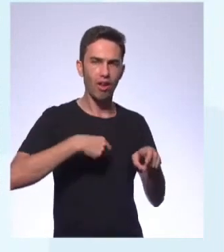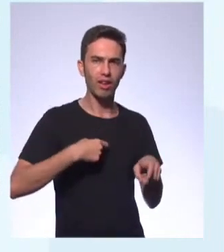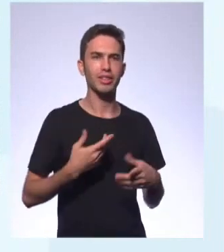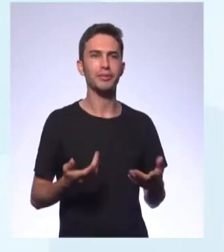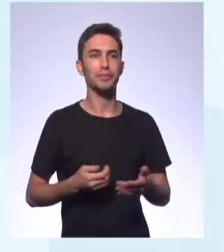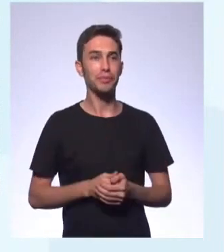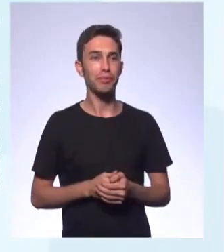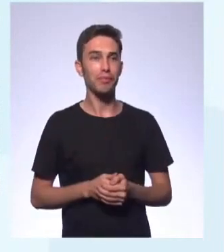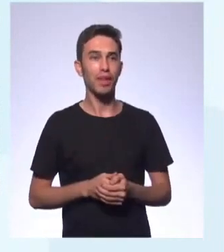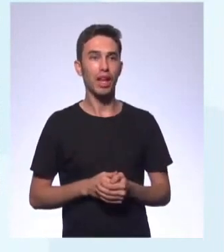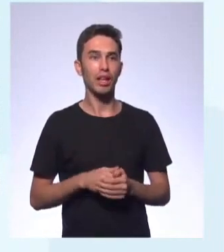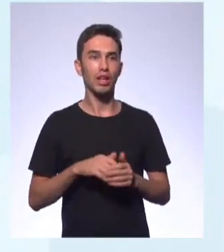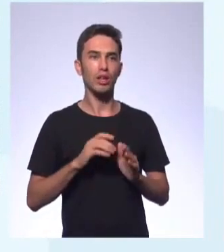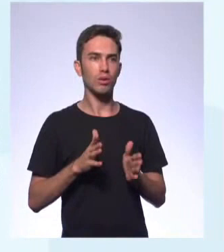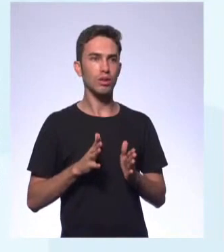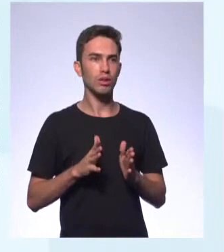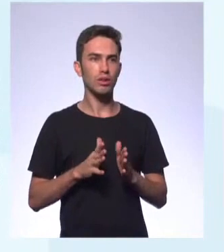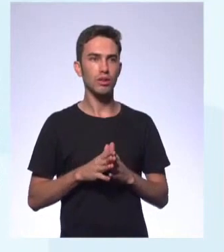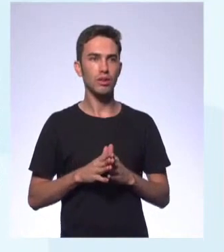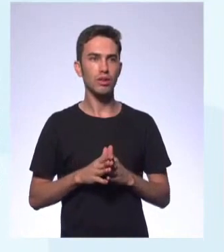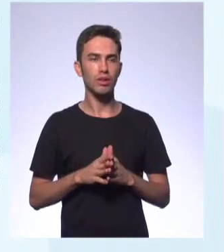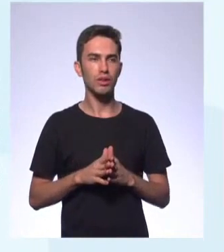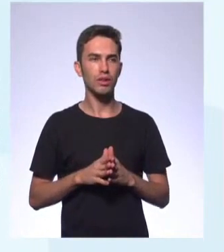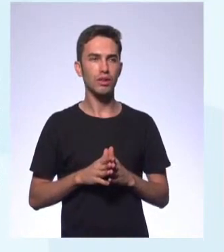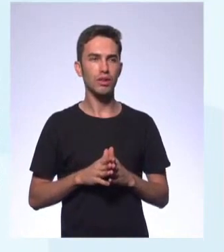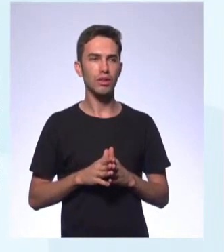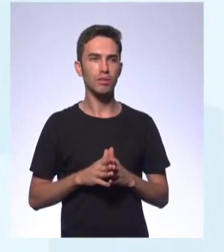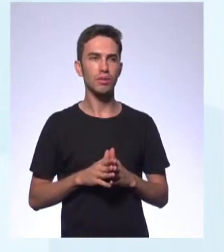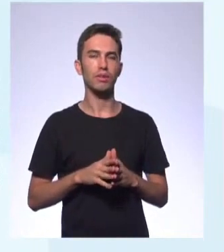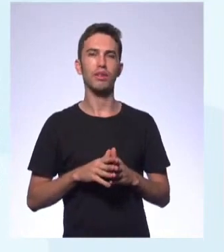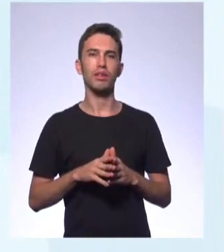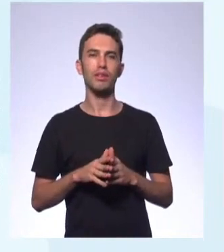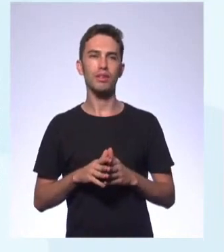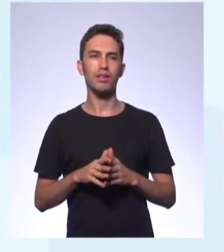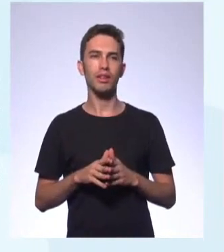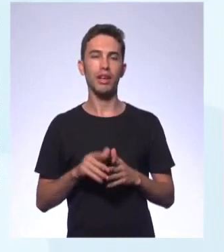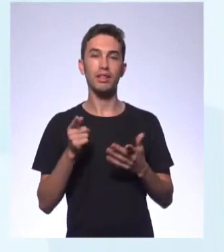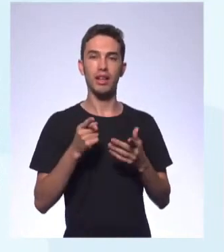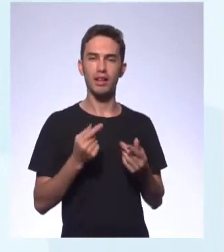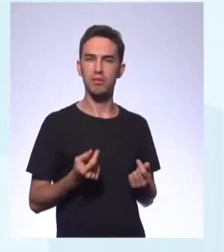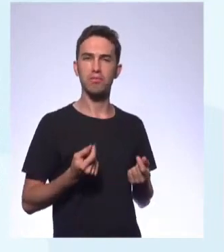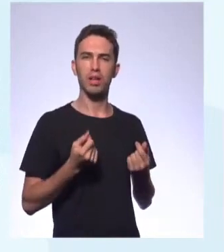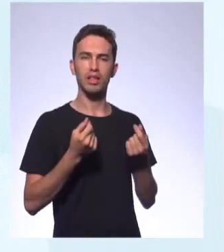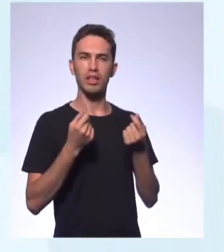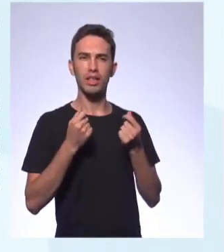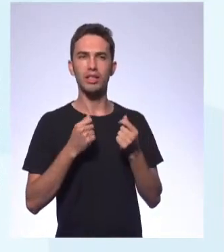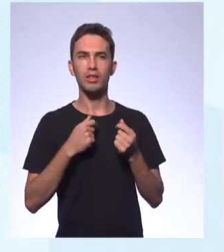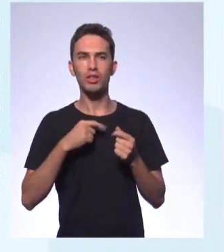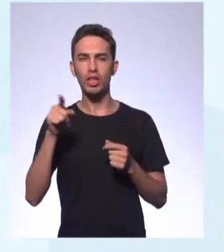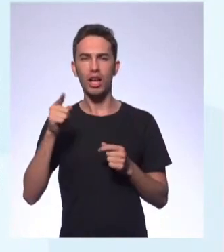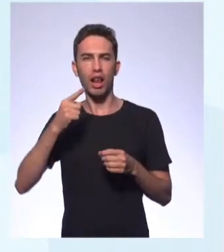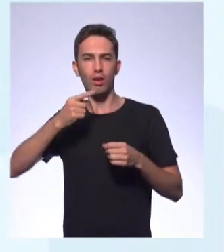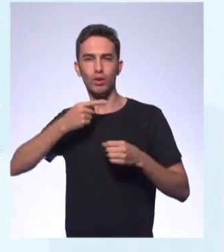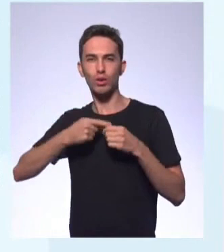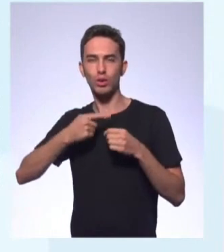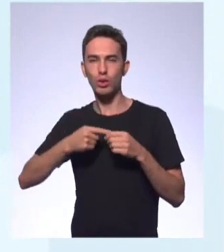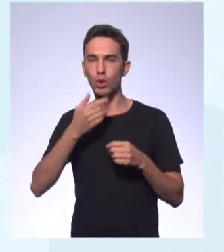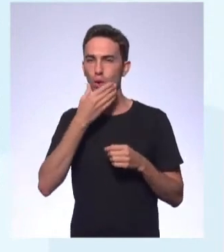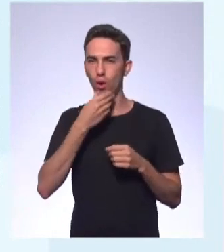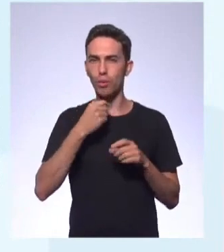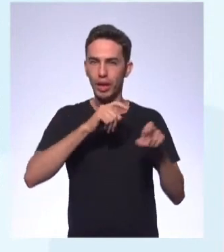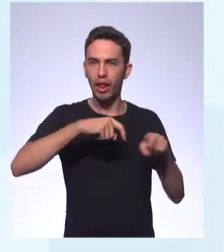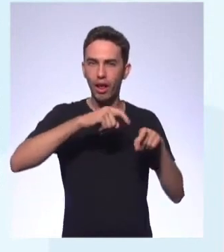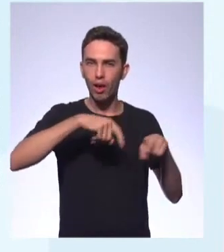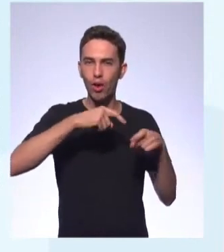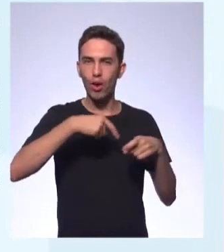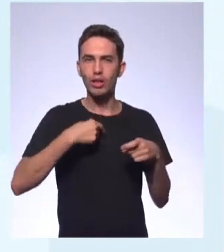cliniquei no interior, já havia observado esse prurido, essa ostentação de valentia de que os caipiras gostam de fazer e